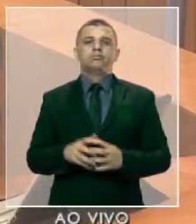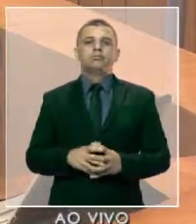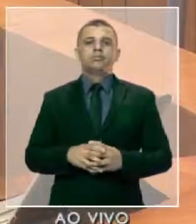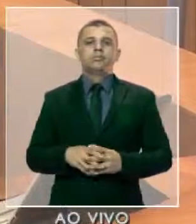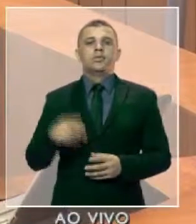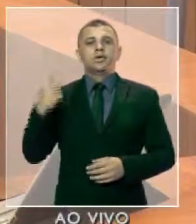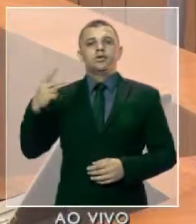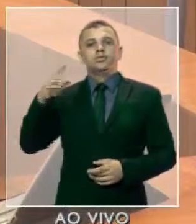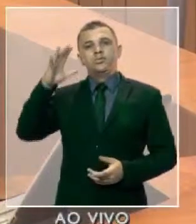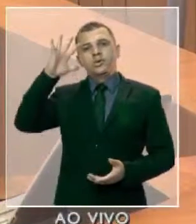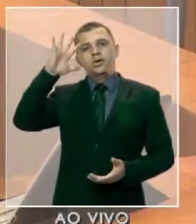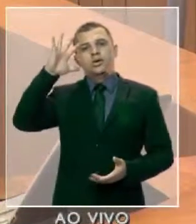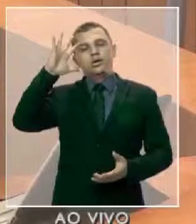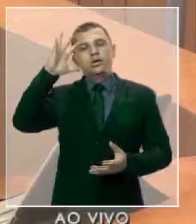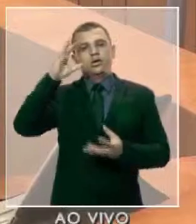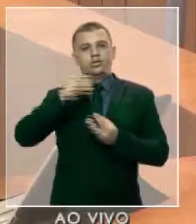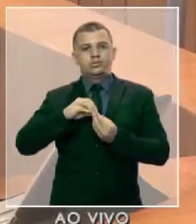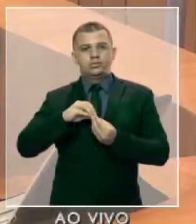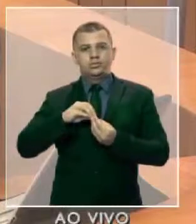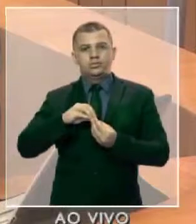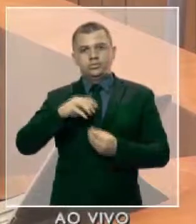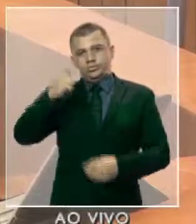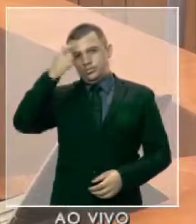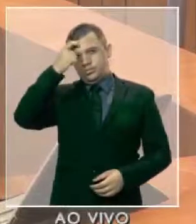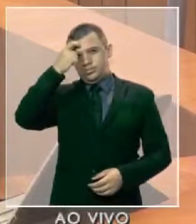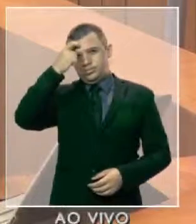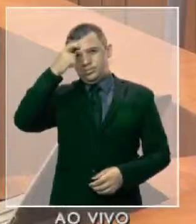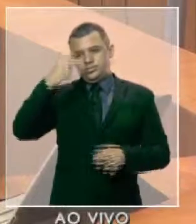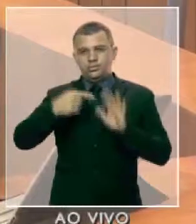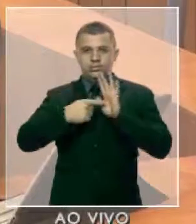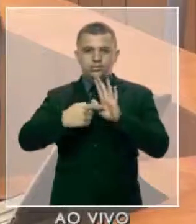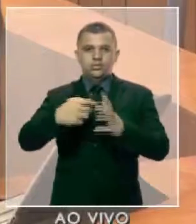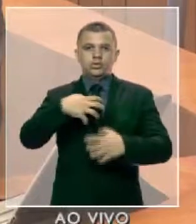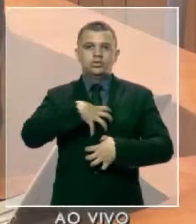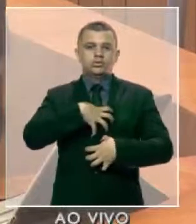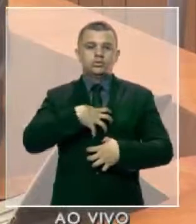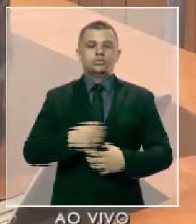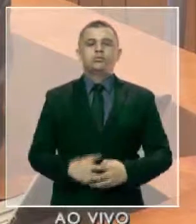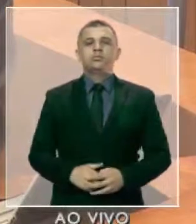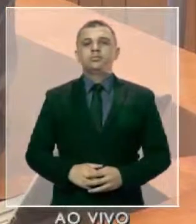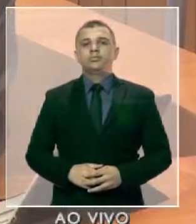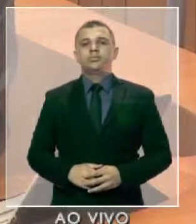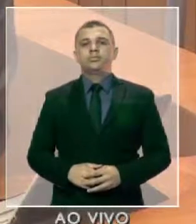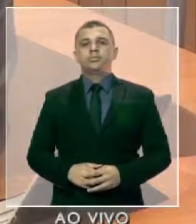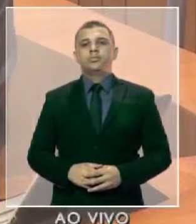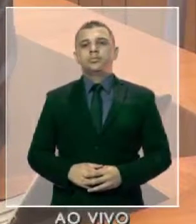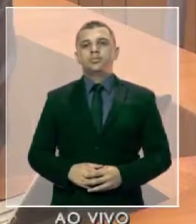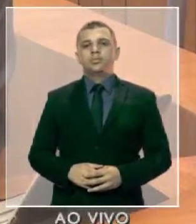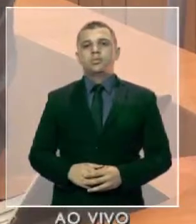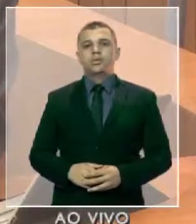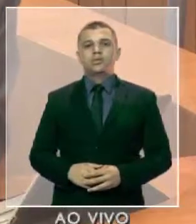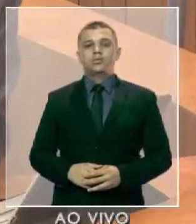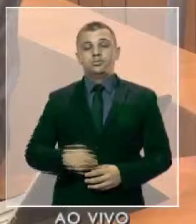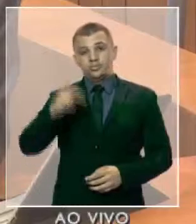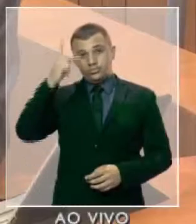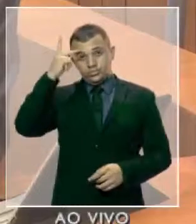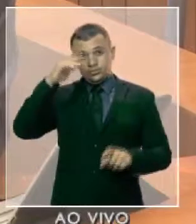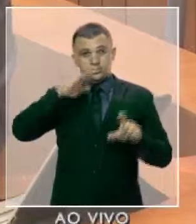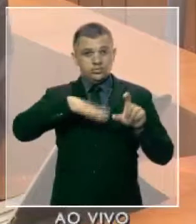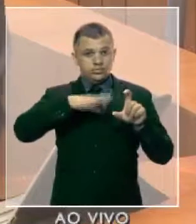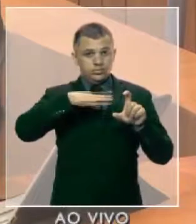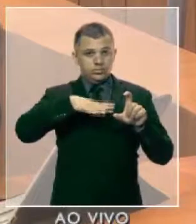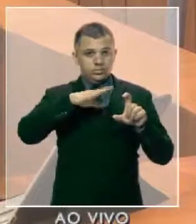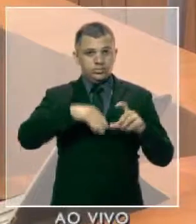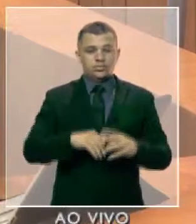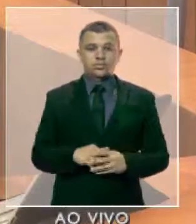sua razão plasmada no sentido. Aos mitos. Atenas